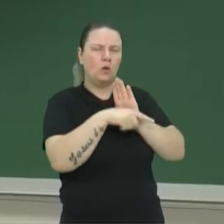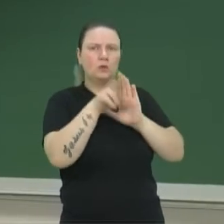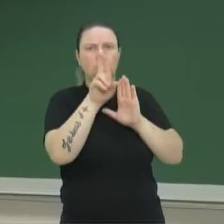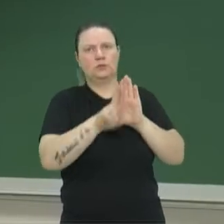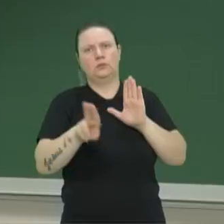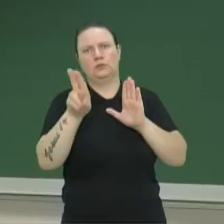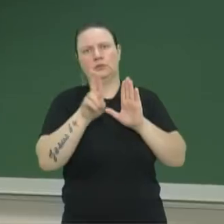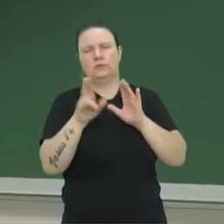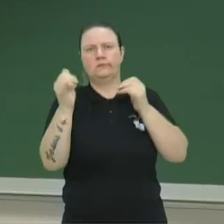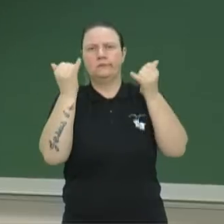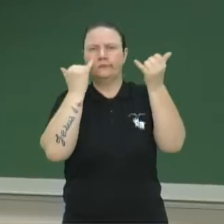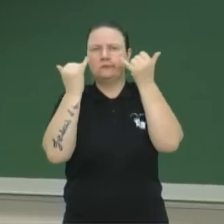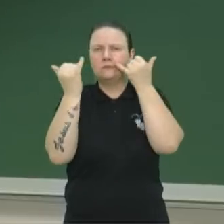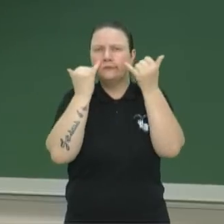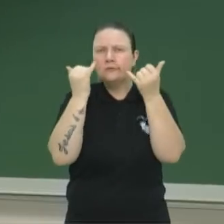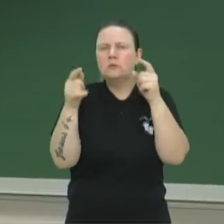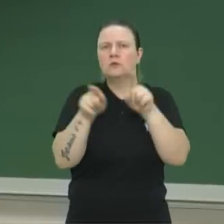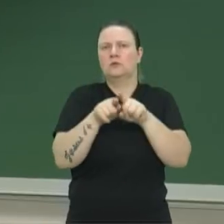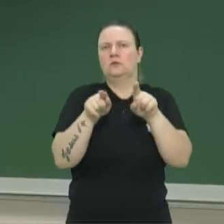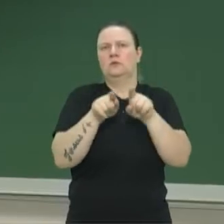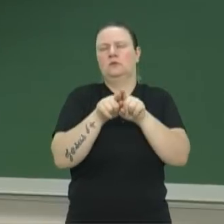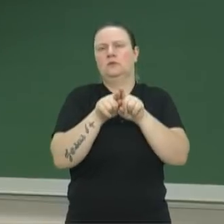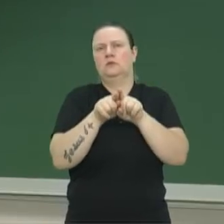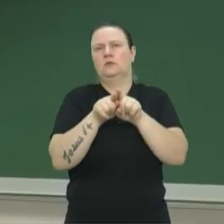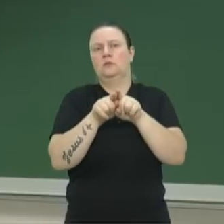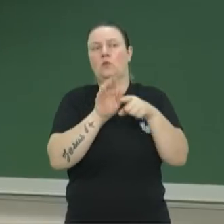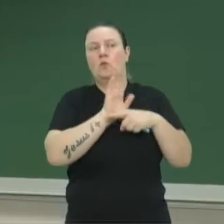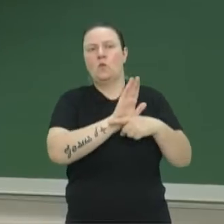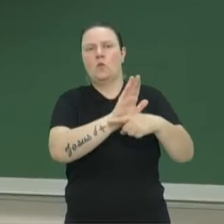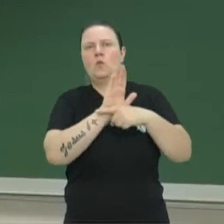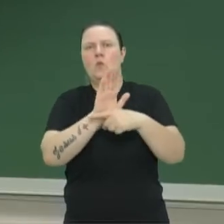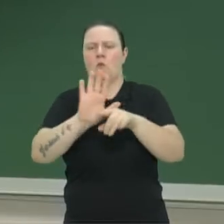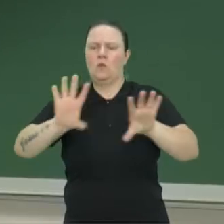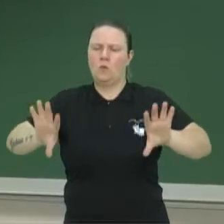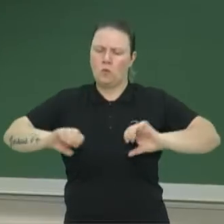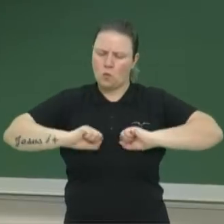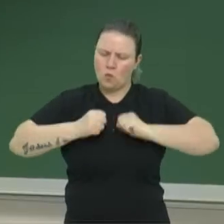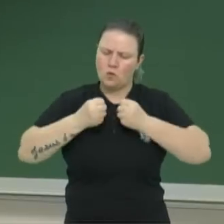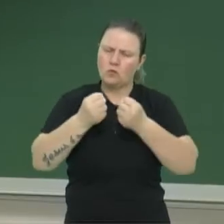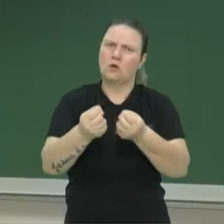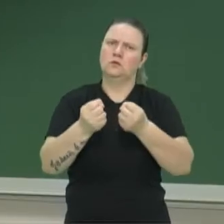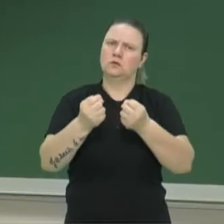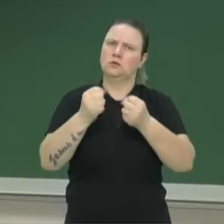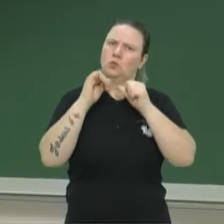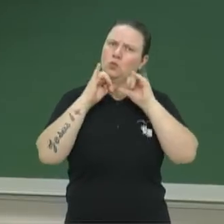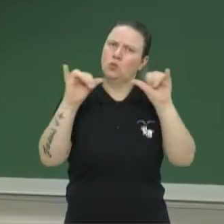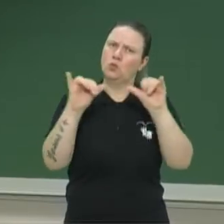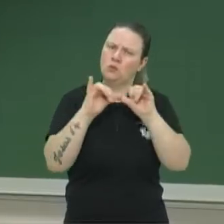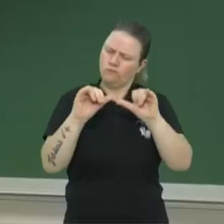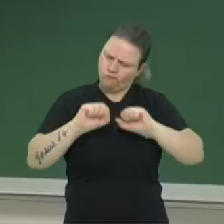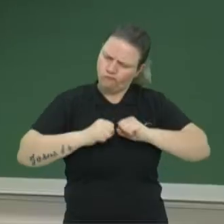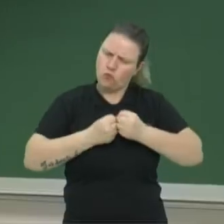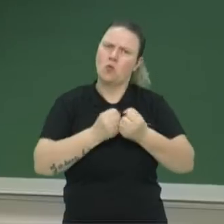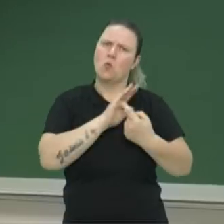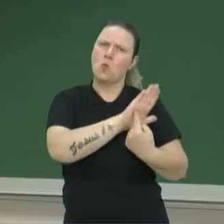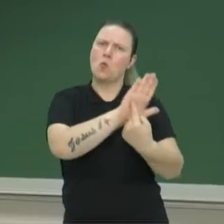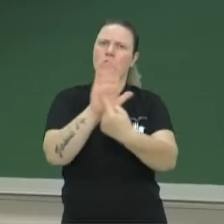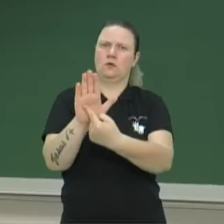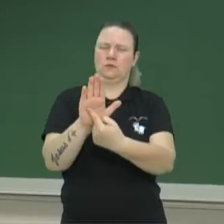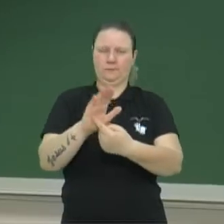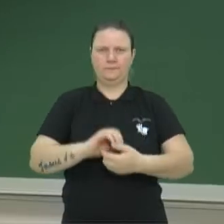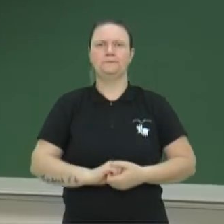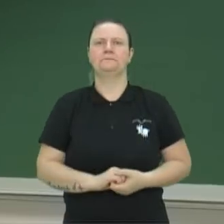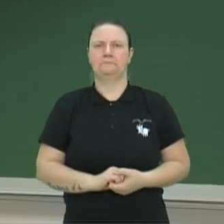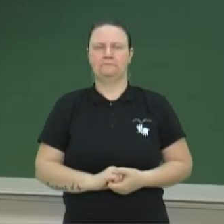para passar credibilidade, né? Reforçar uma informação, beleza? Então, seguindo